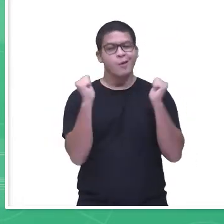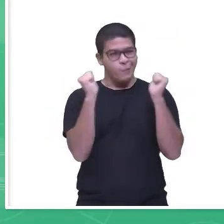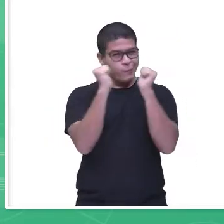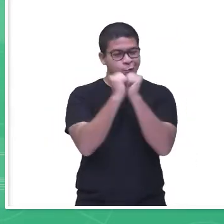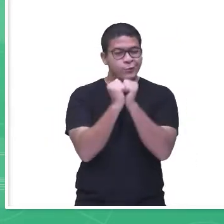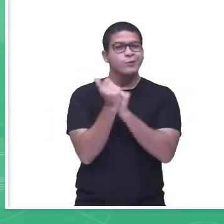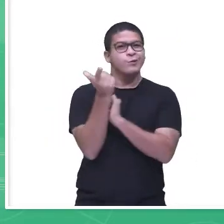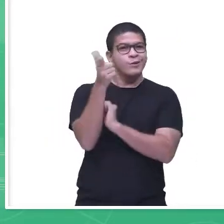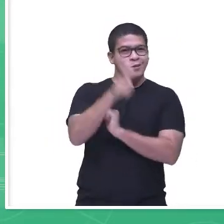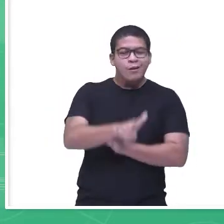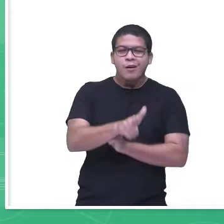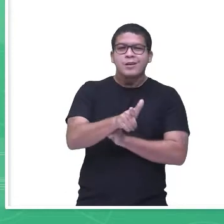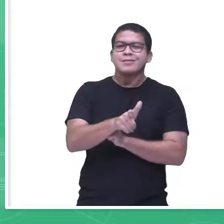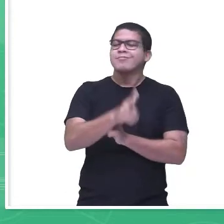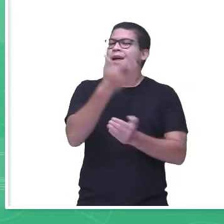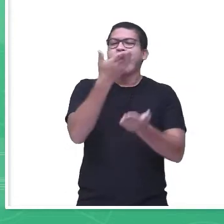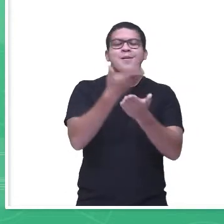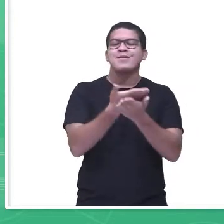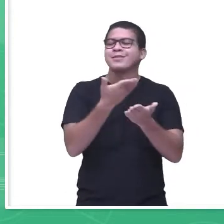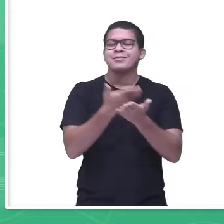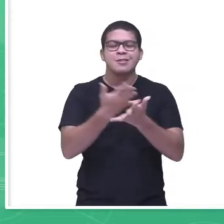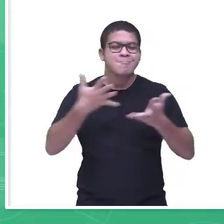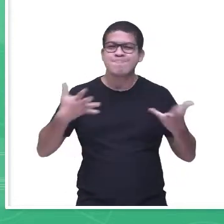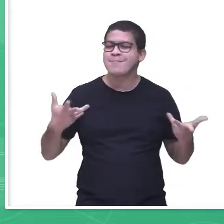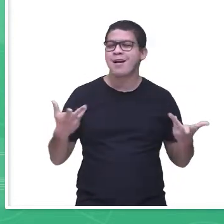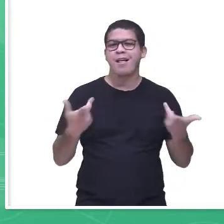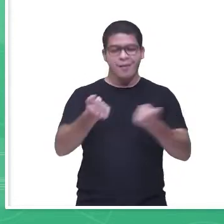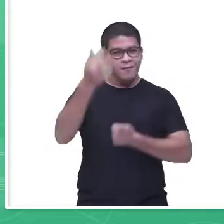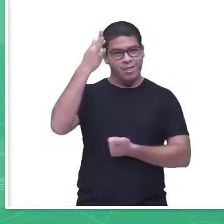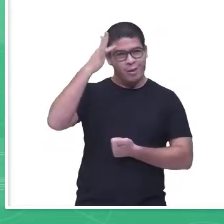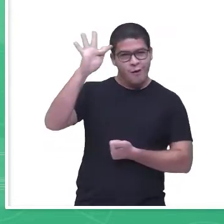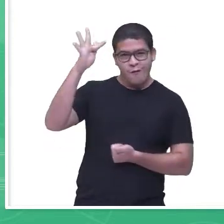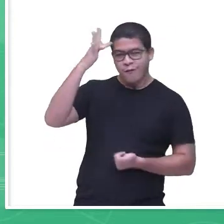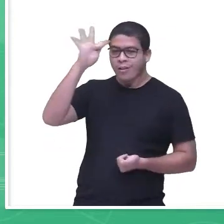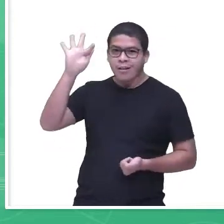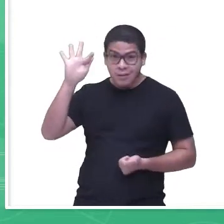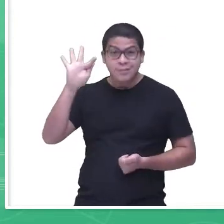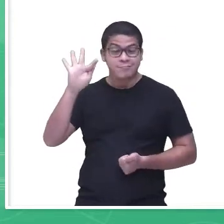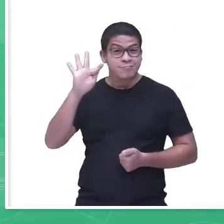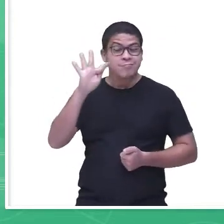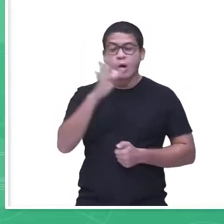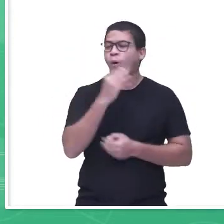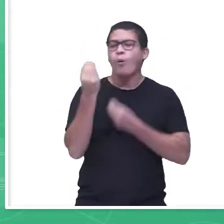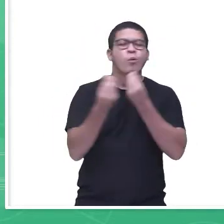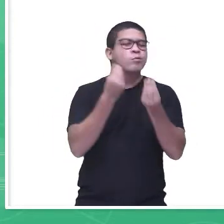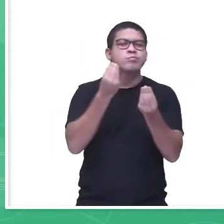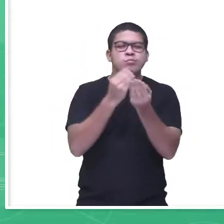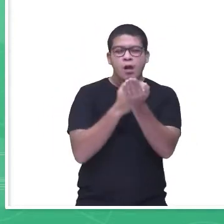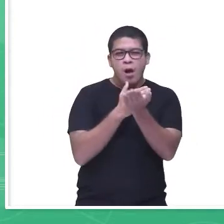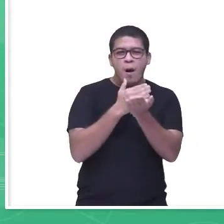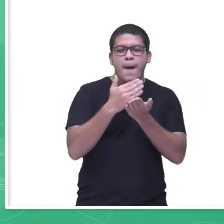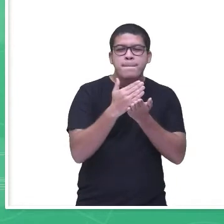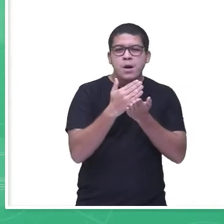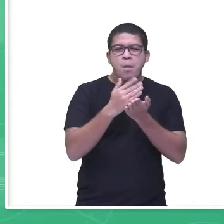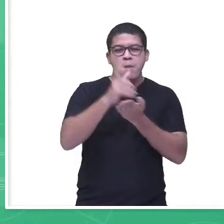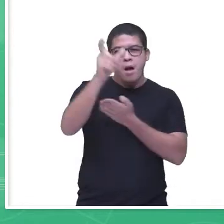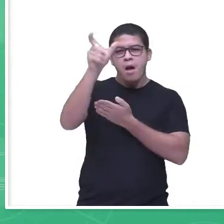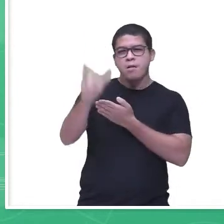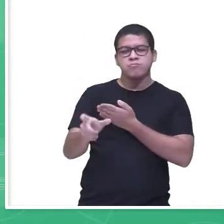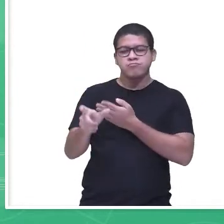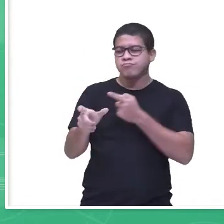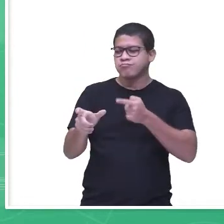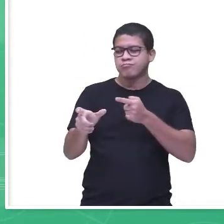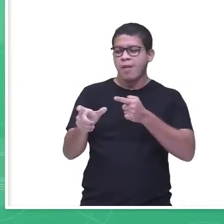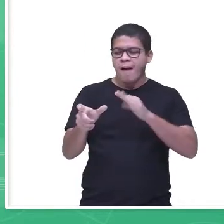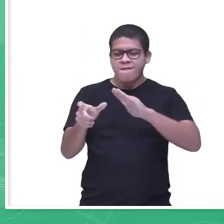para essa aula muito bacana de filosofia. Vocês vão gostar muito porque nós vamos conversar hoje sobre um personagem emblemático